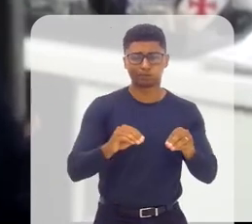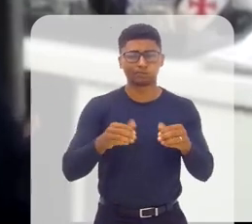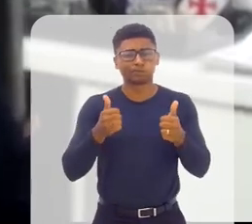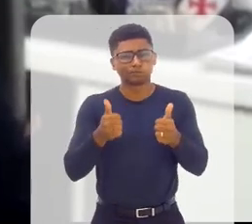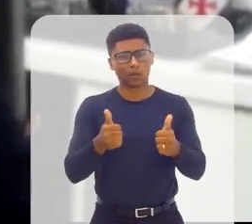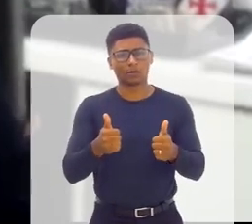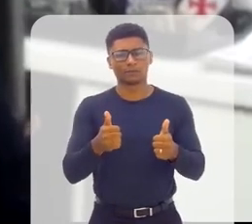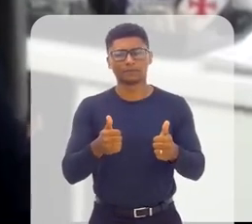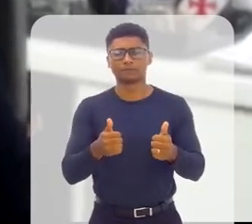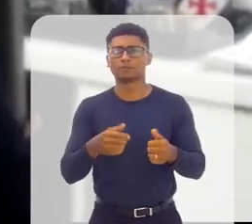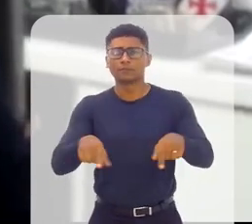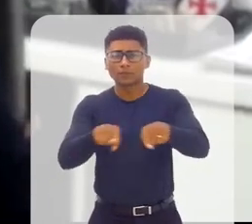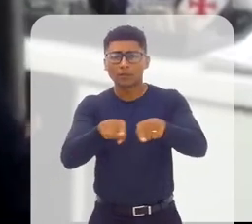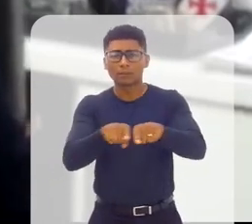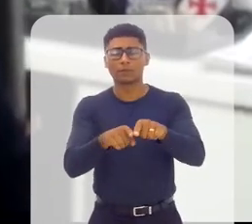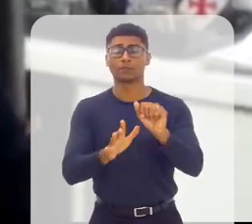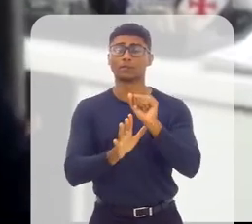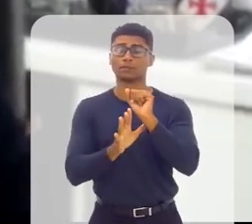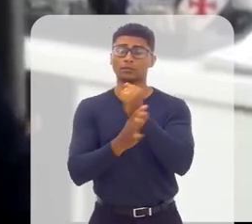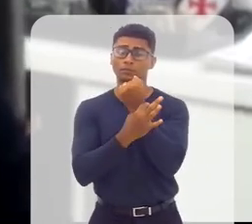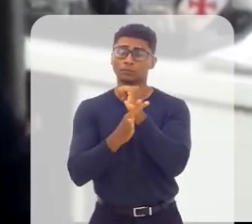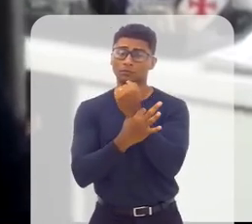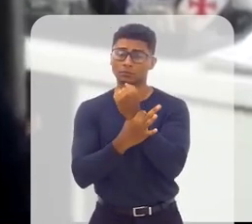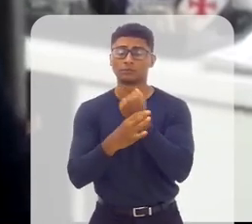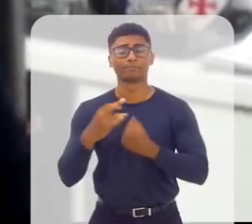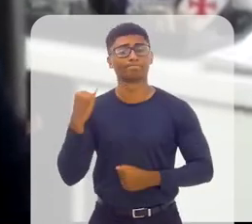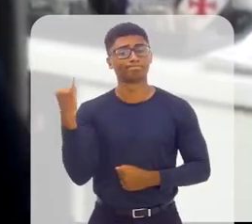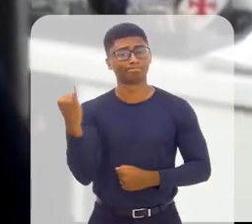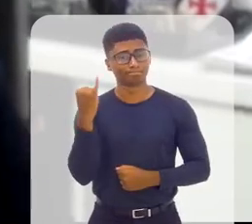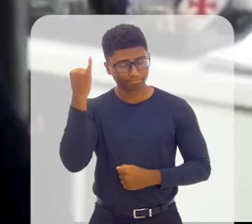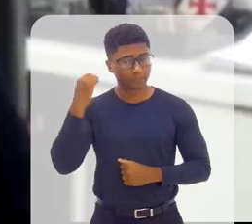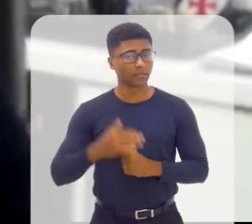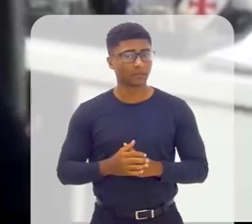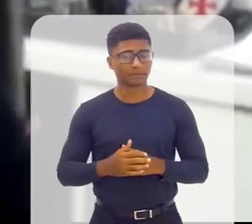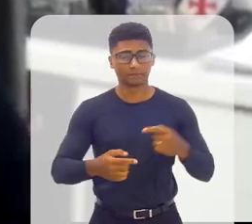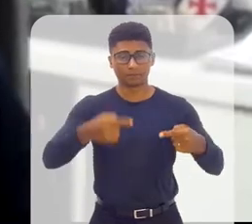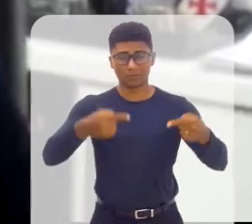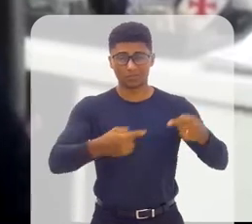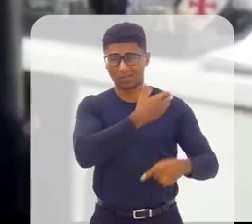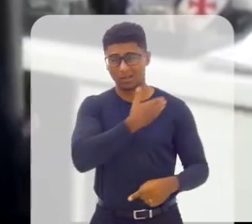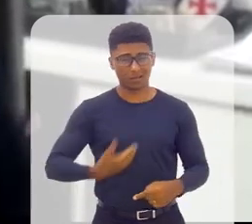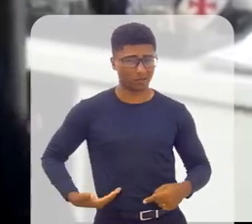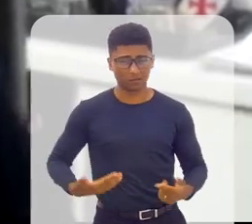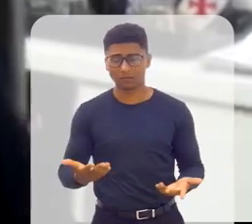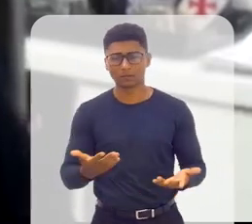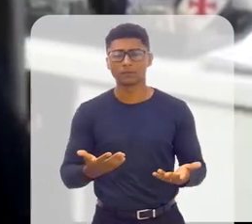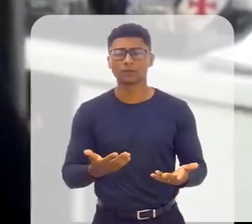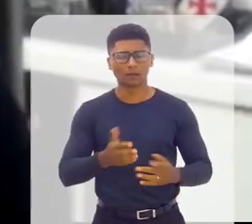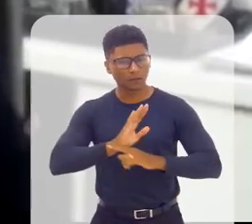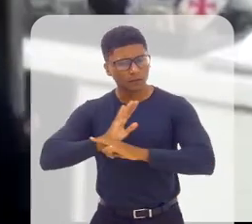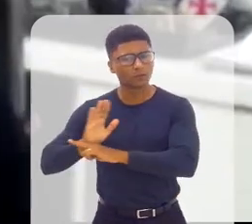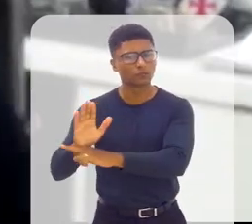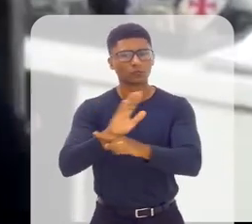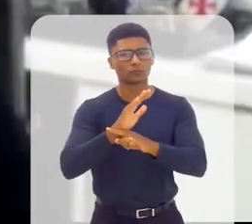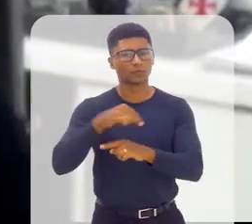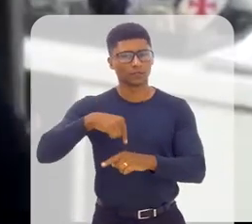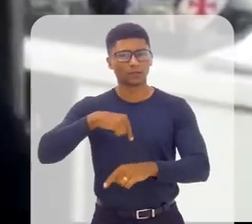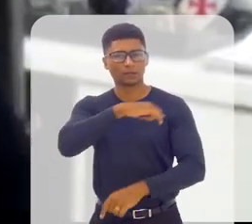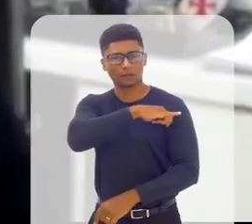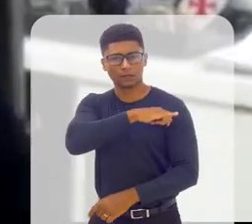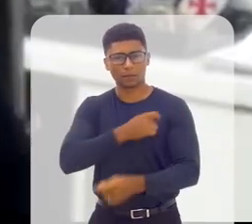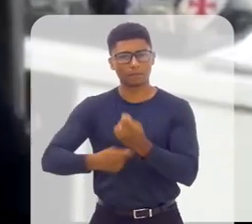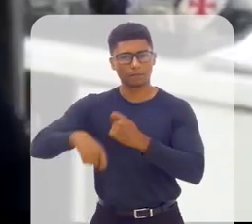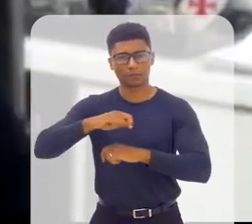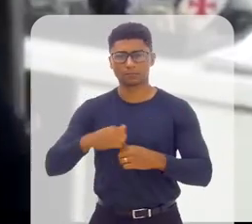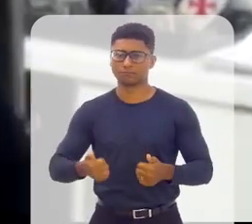logisticamente falando, em termos de segurança também, em termos de políticas públicas que favoreçam realmente o empreender no estado